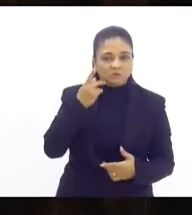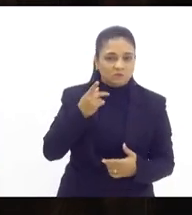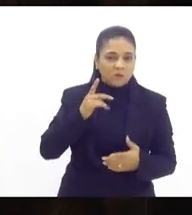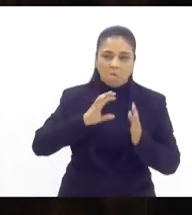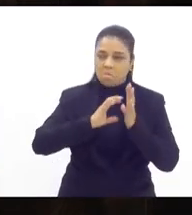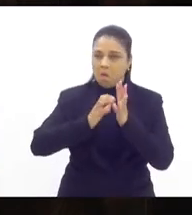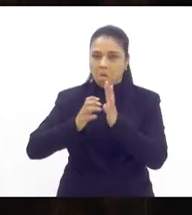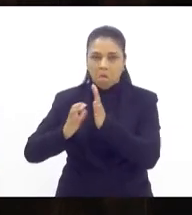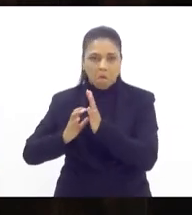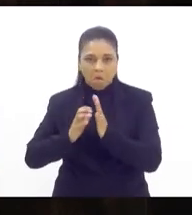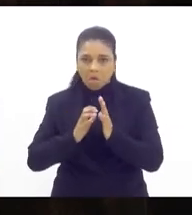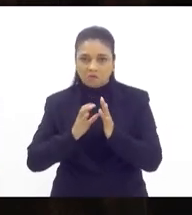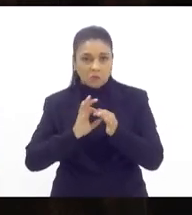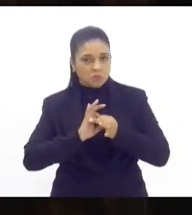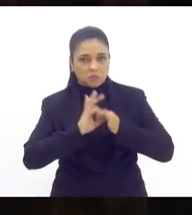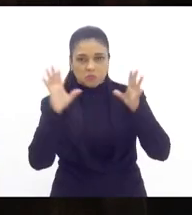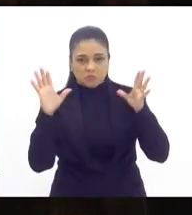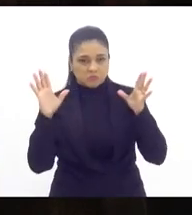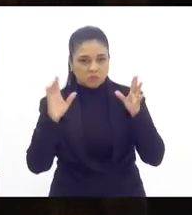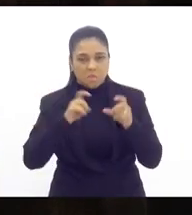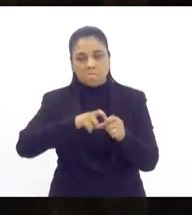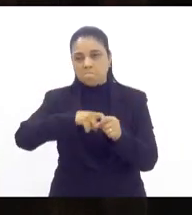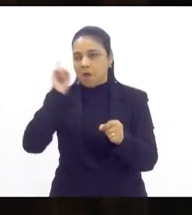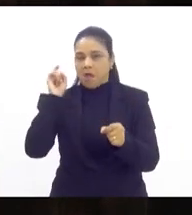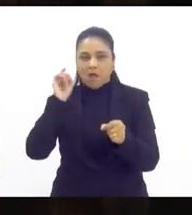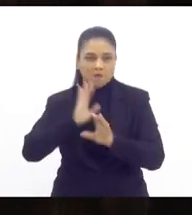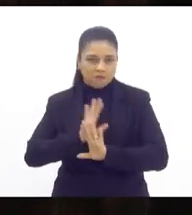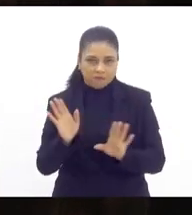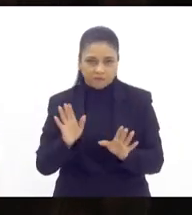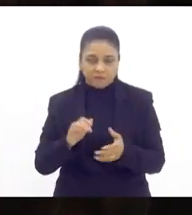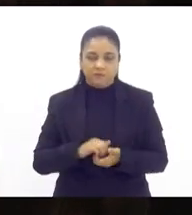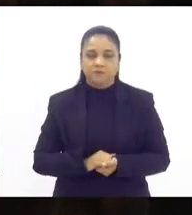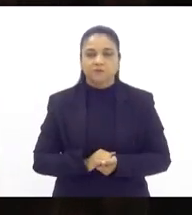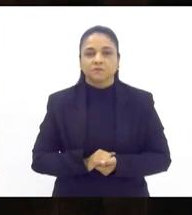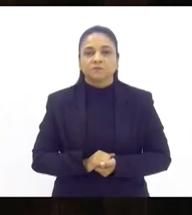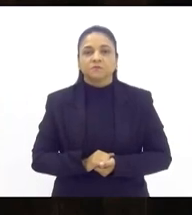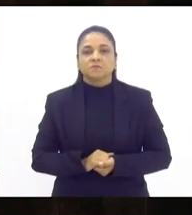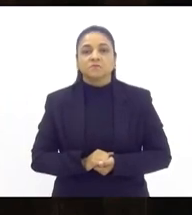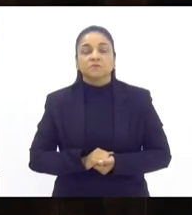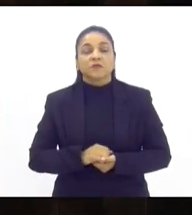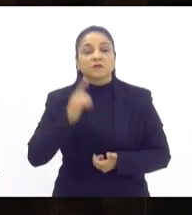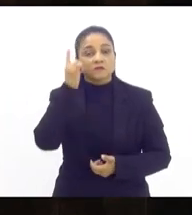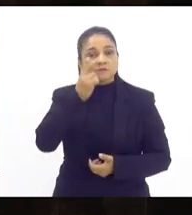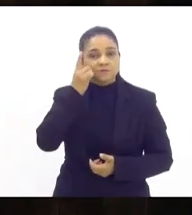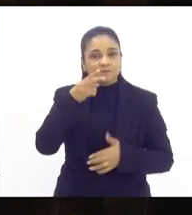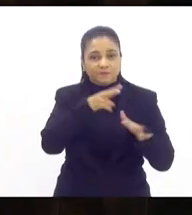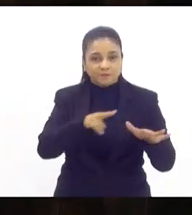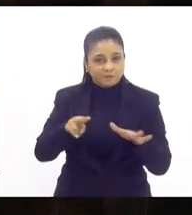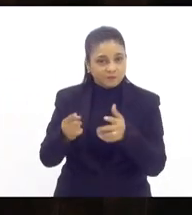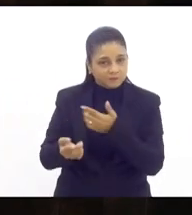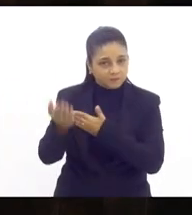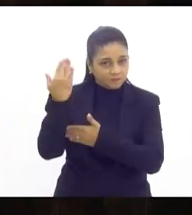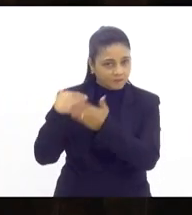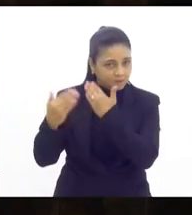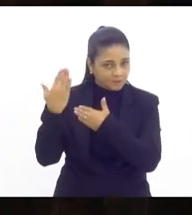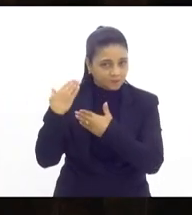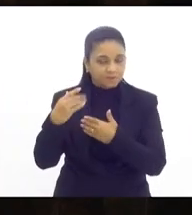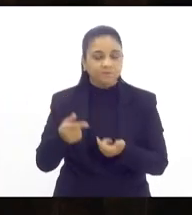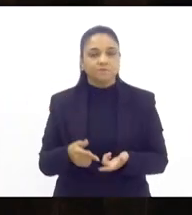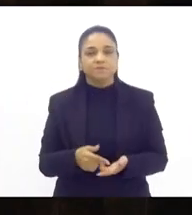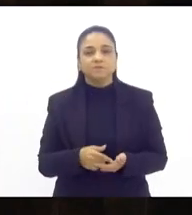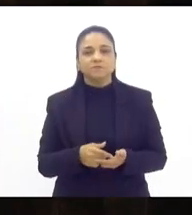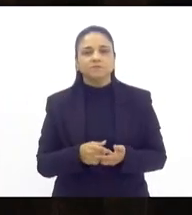são independente importante frisar isso deputado na semana passada até sem